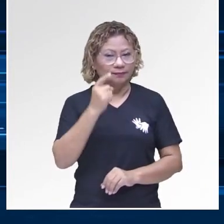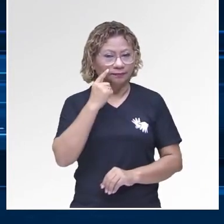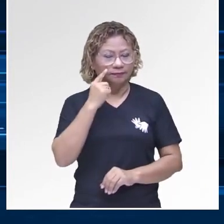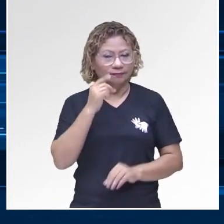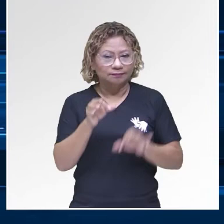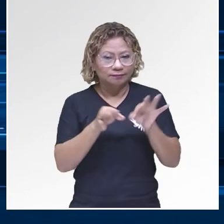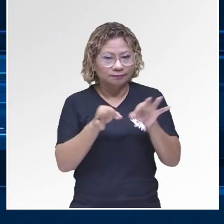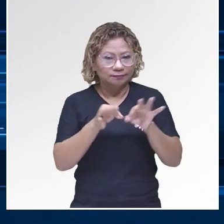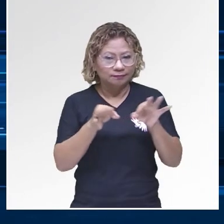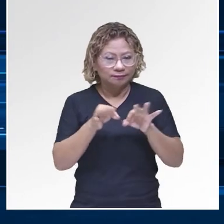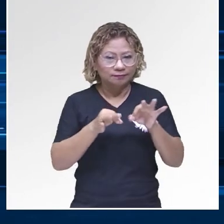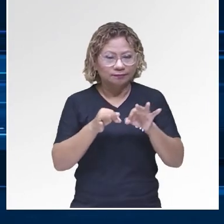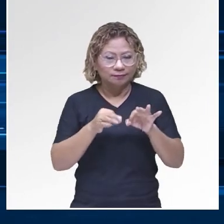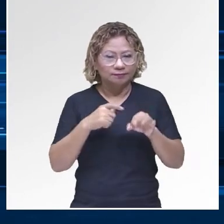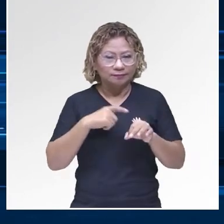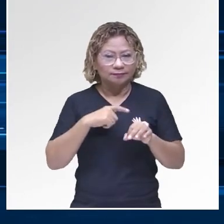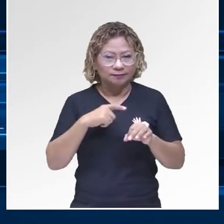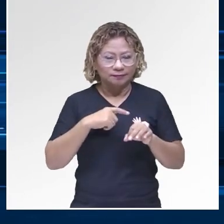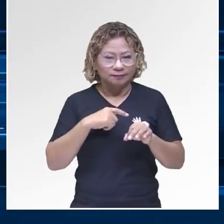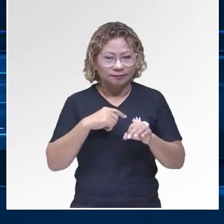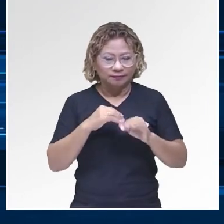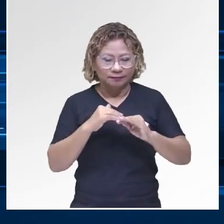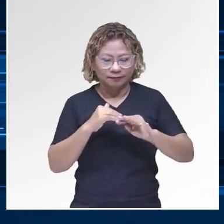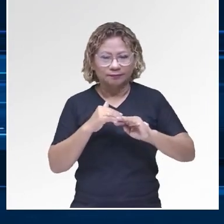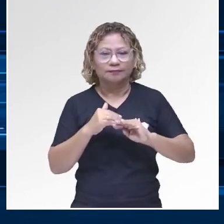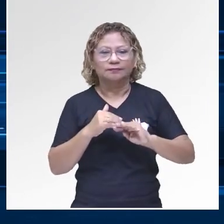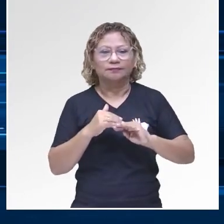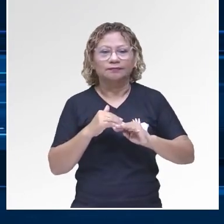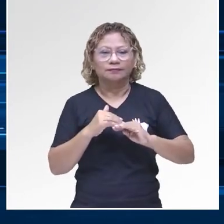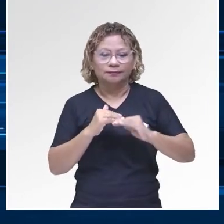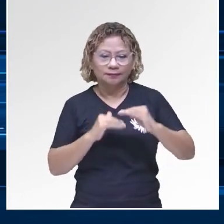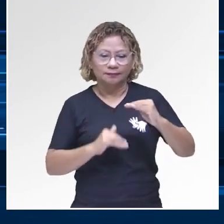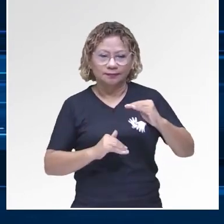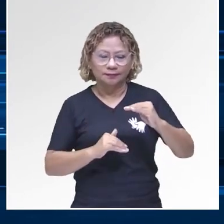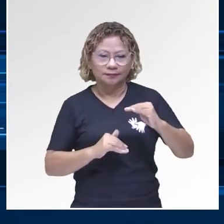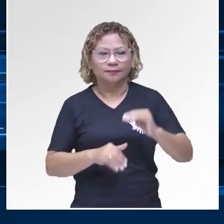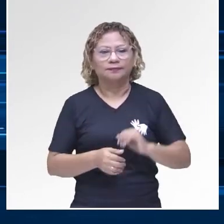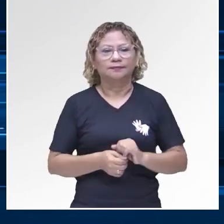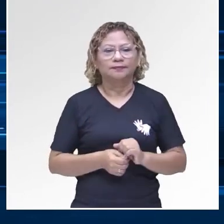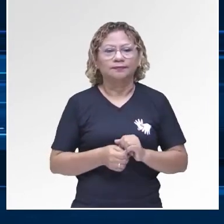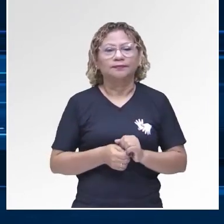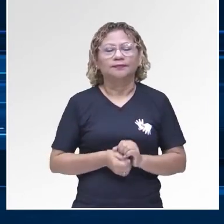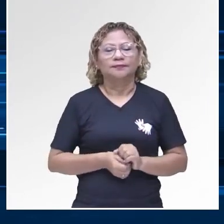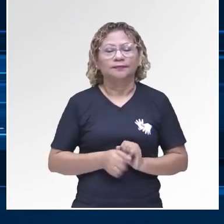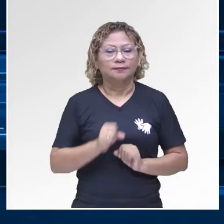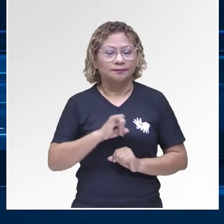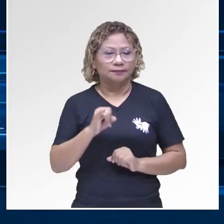para a gente ter um pouco mais de espaço. Pronto. Se eu fosse colocar o A5,